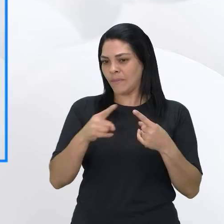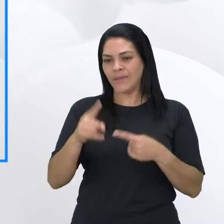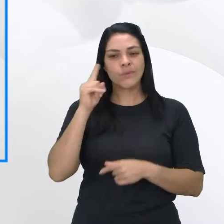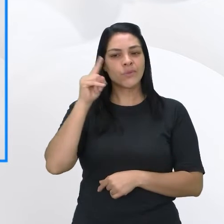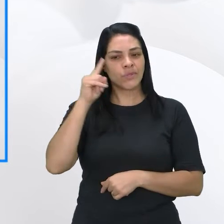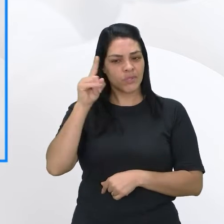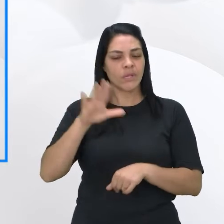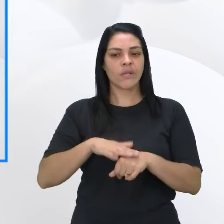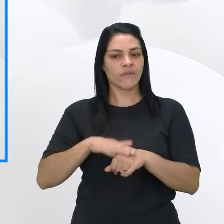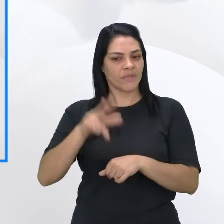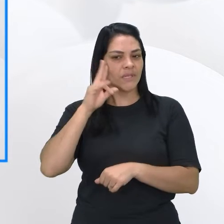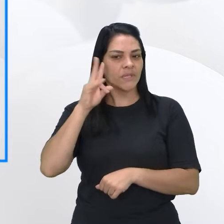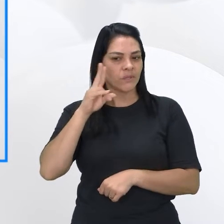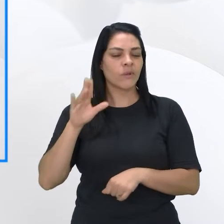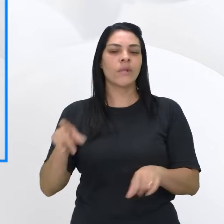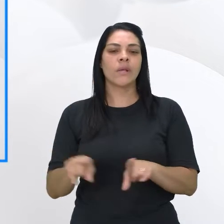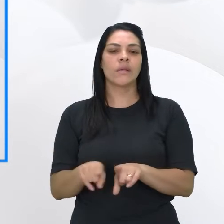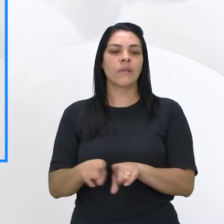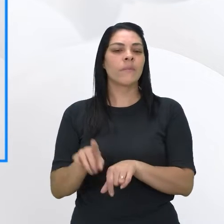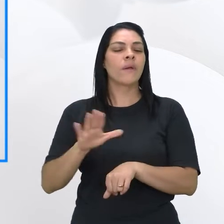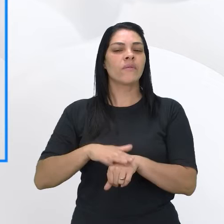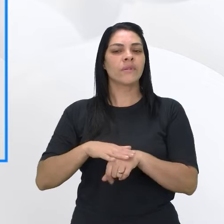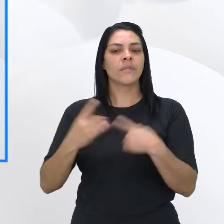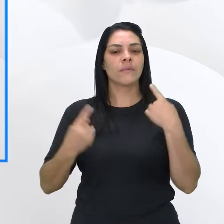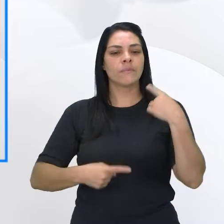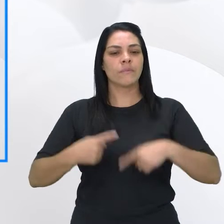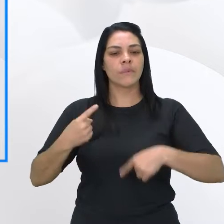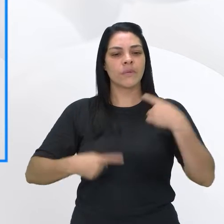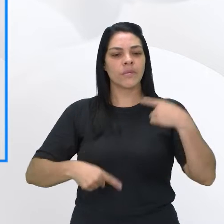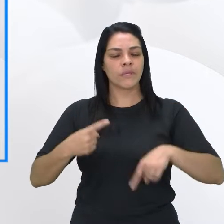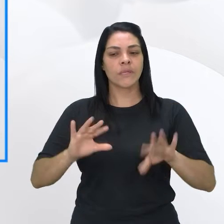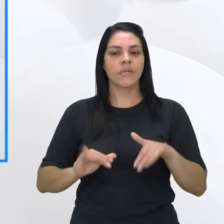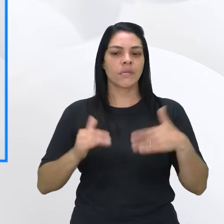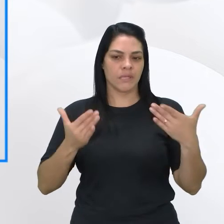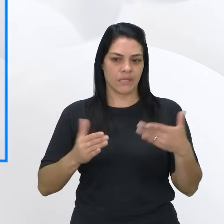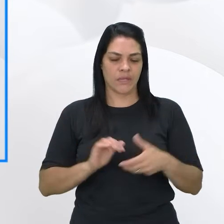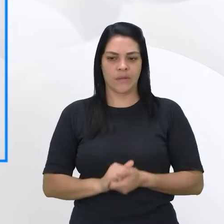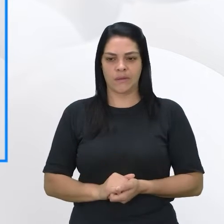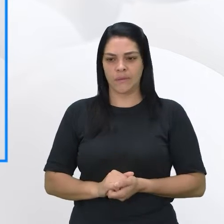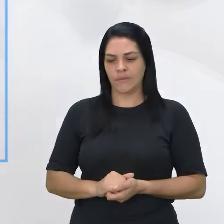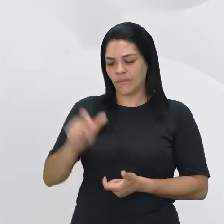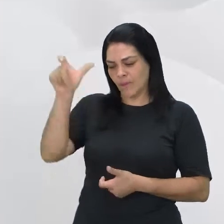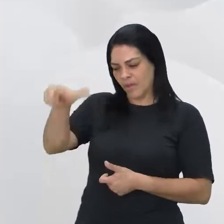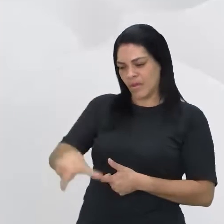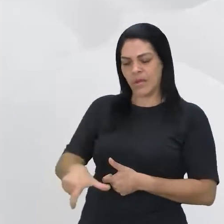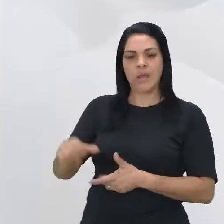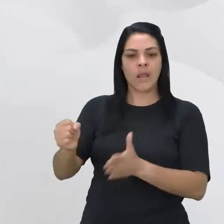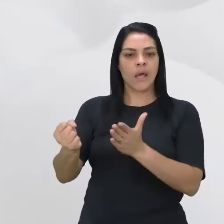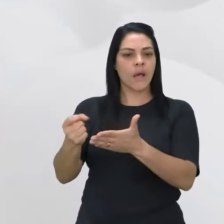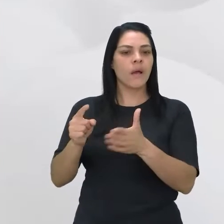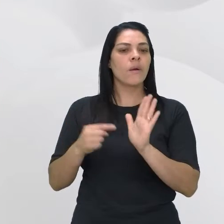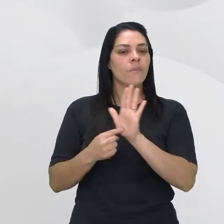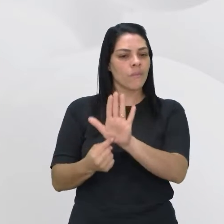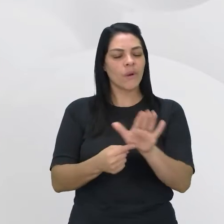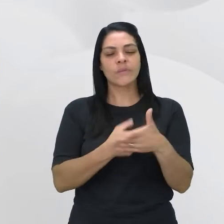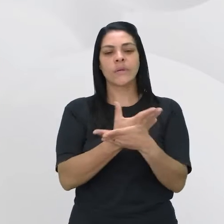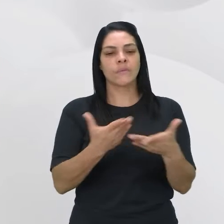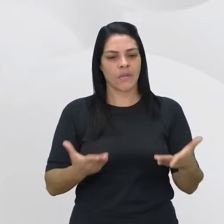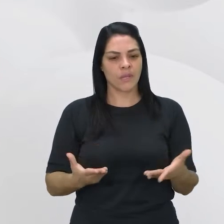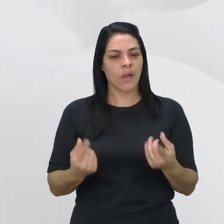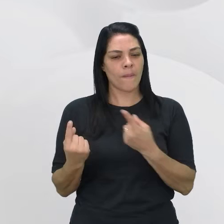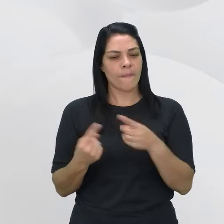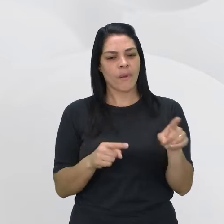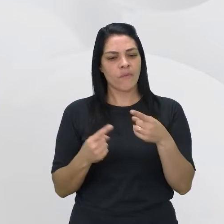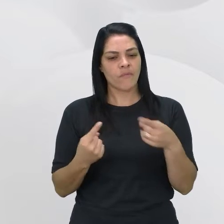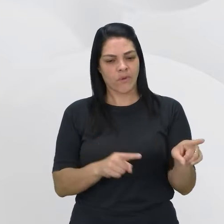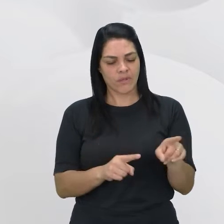é fazer história, é fazer política. Né? Então, a Isabel de Carvalho nos traz muito essa